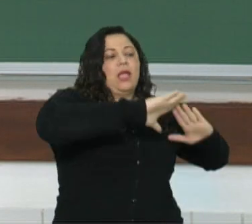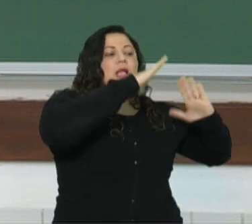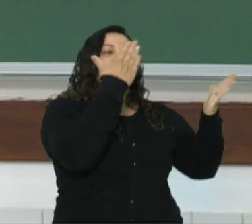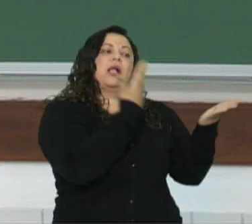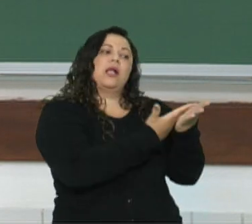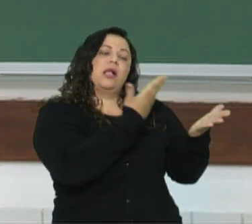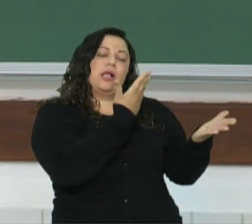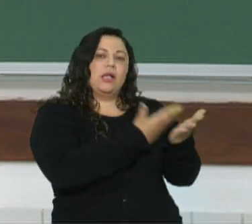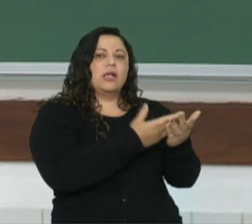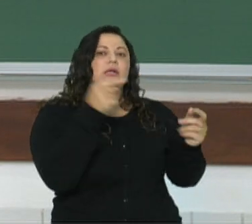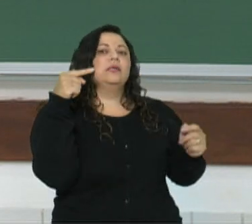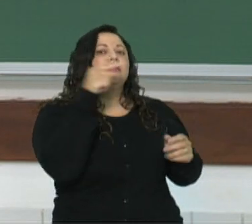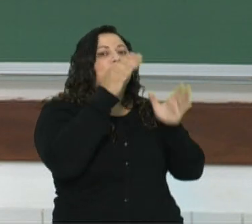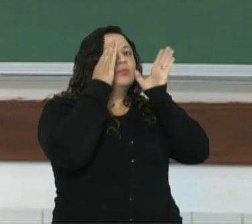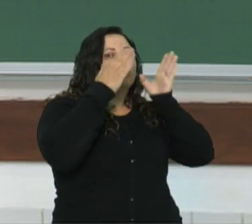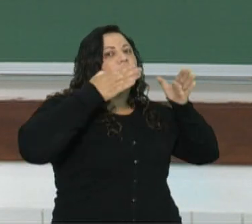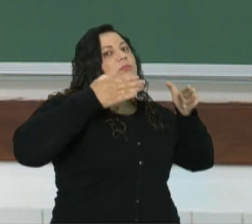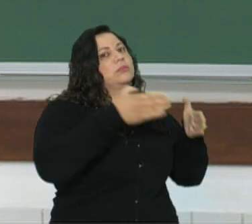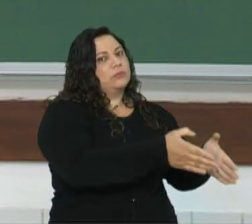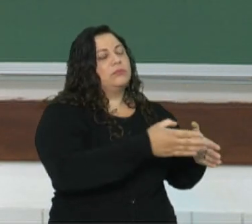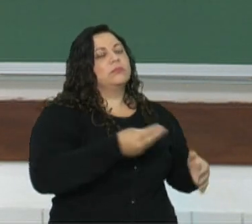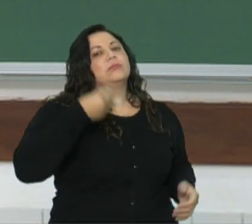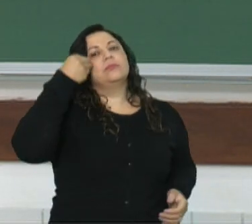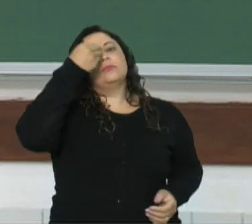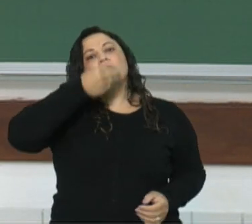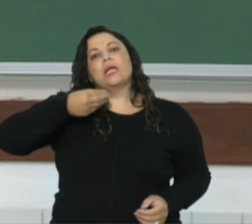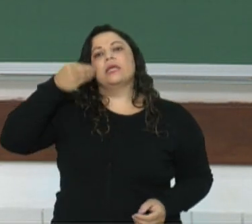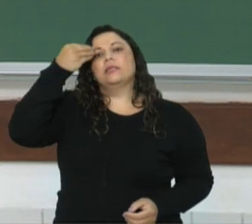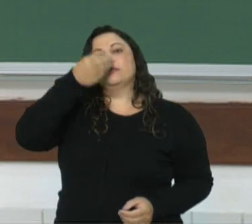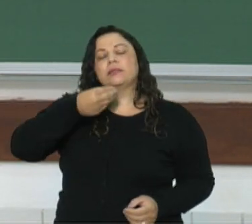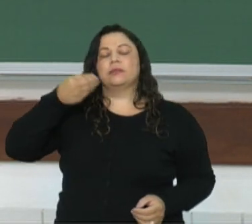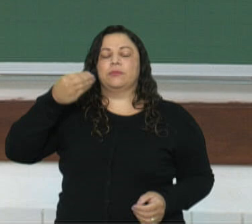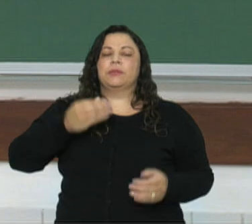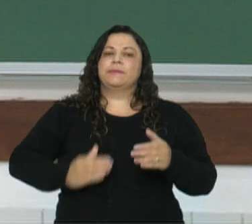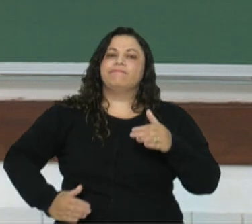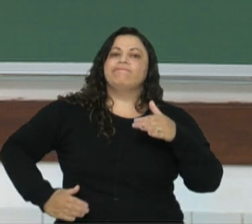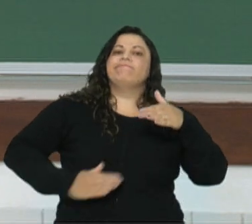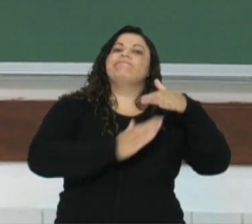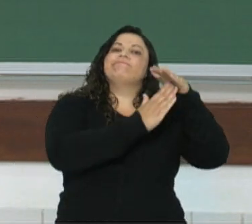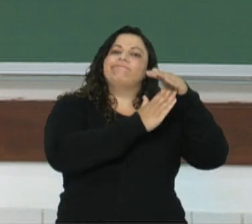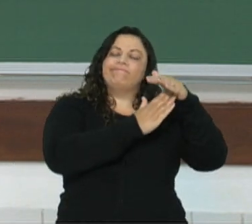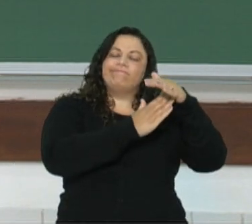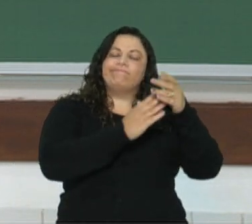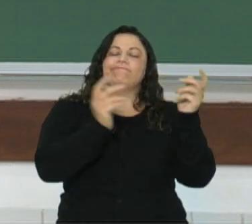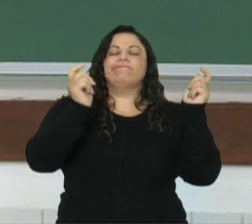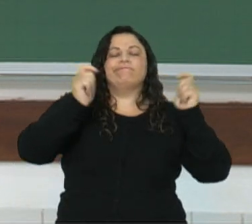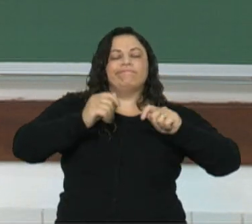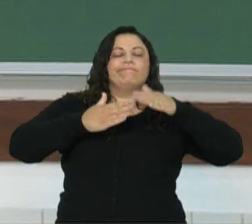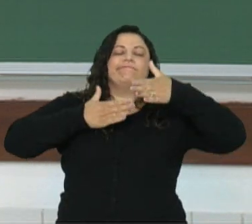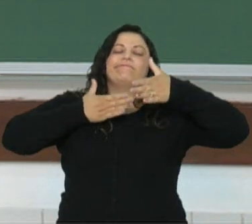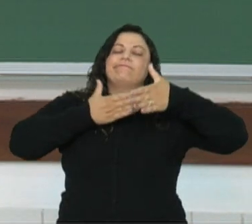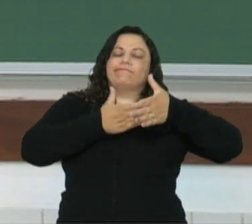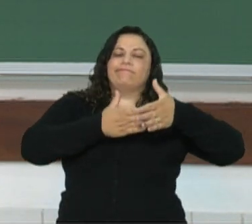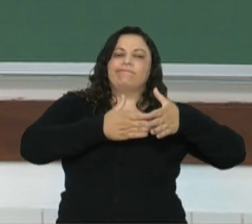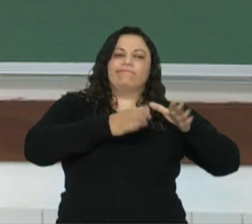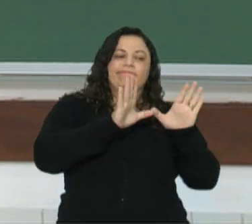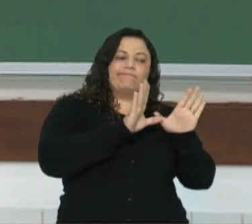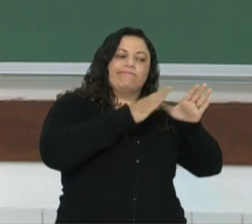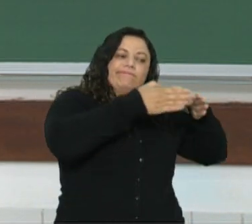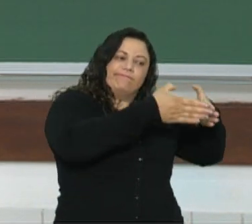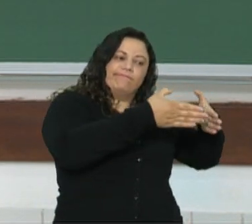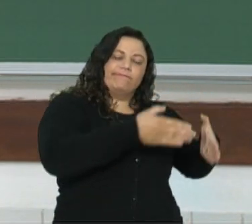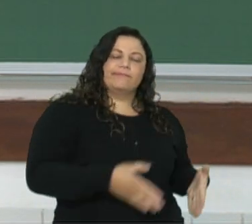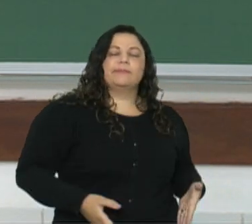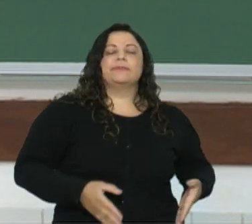Então, a experimentação está limitada dentro de uma região.